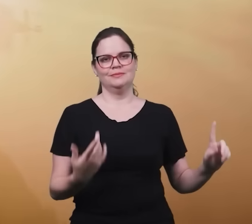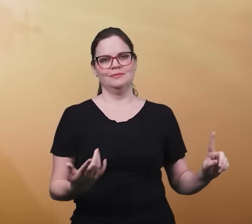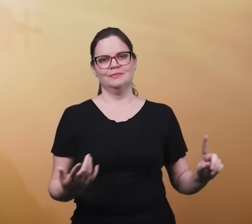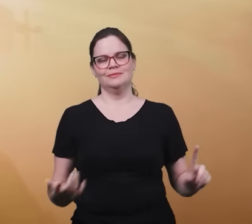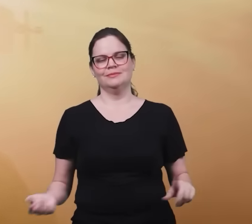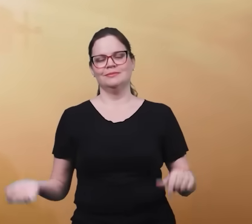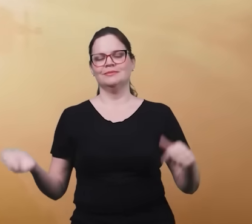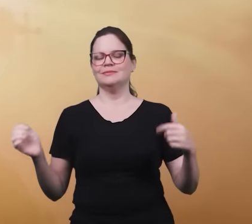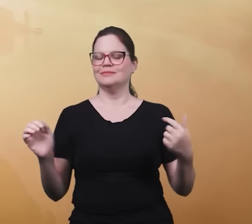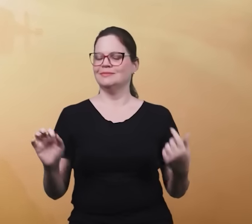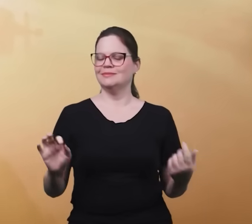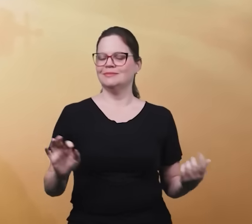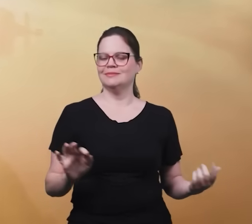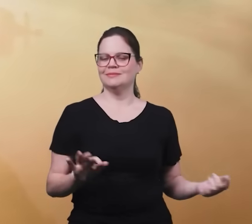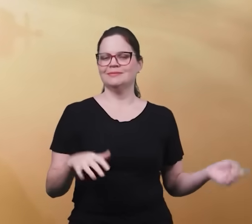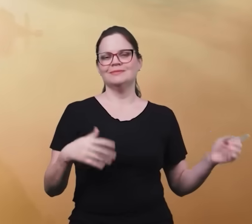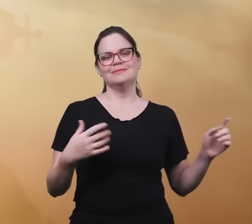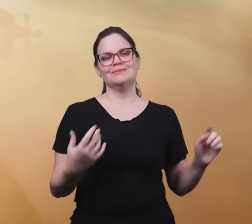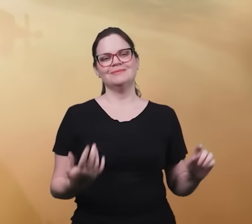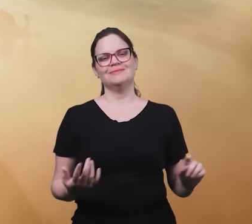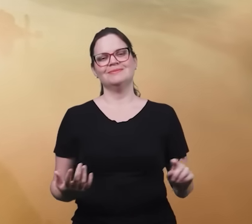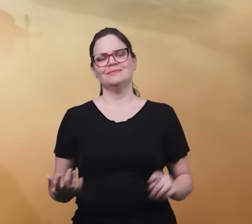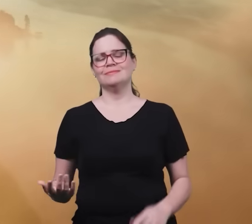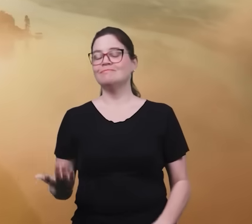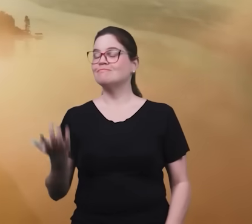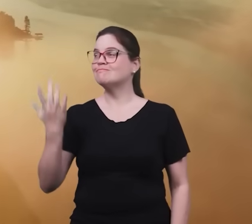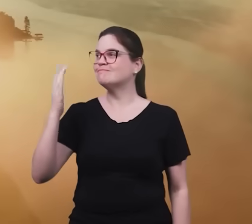Senhor, eu quero servir-te